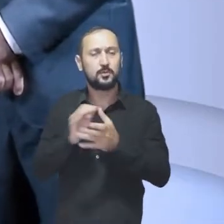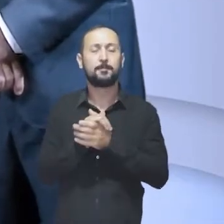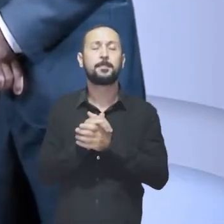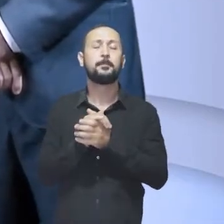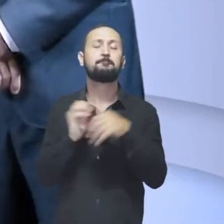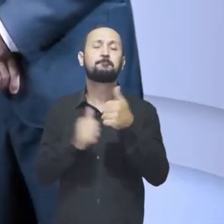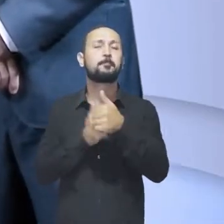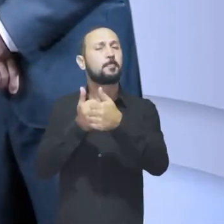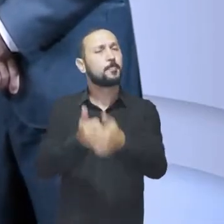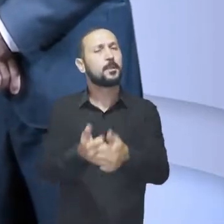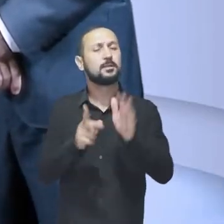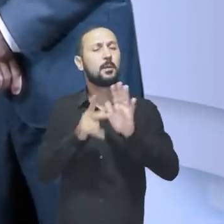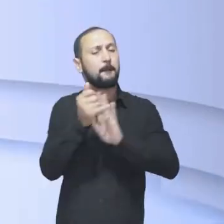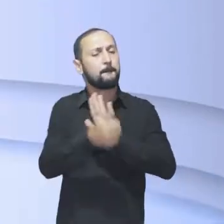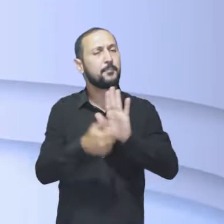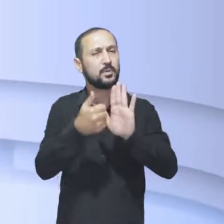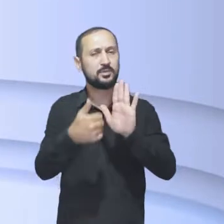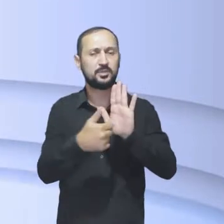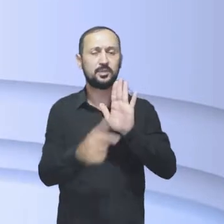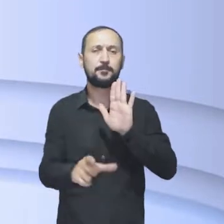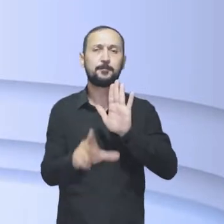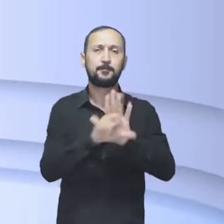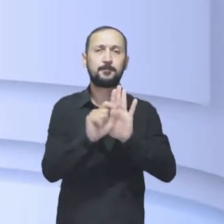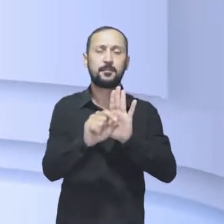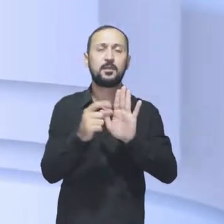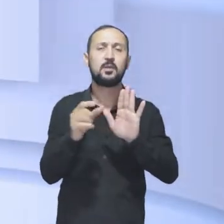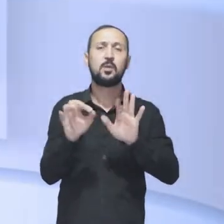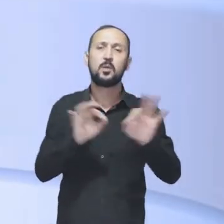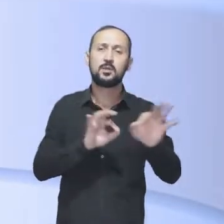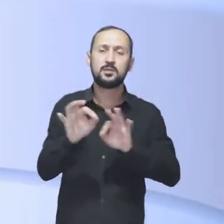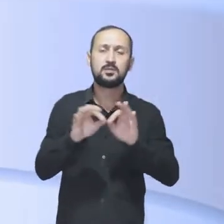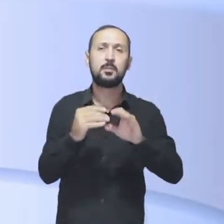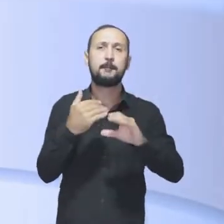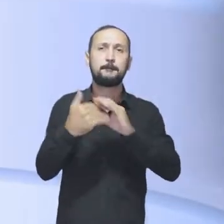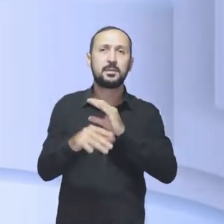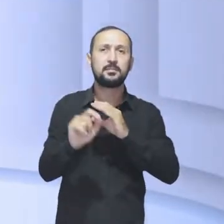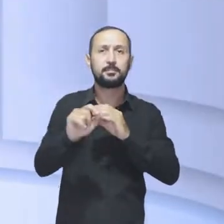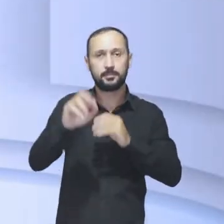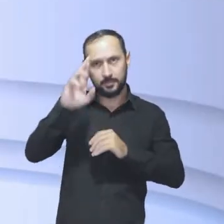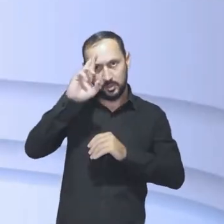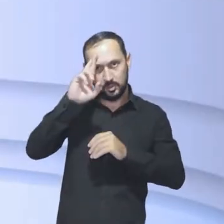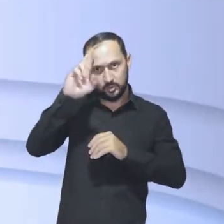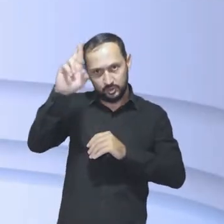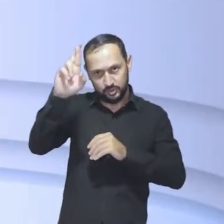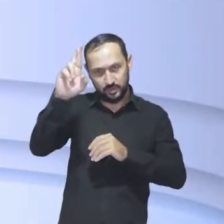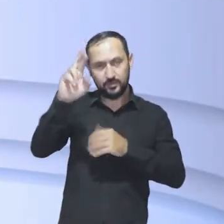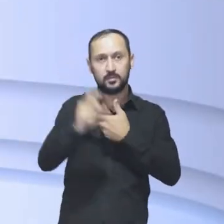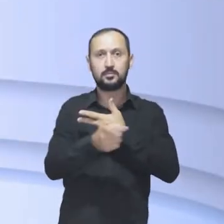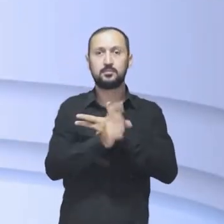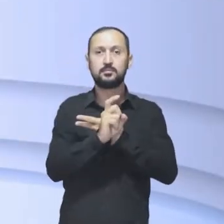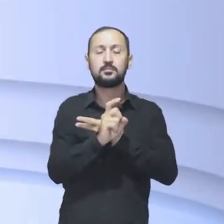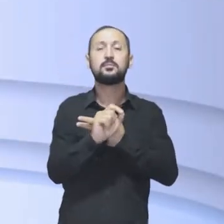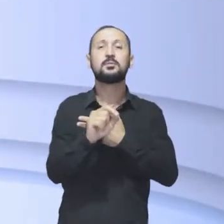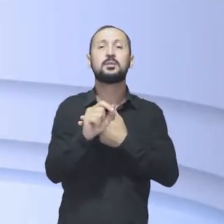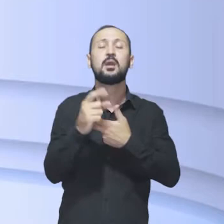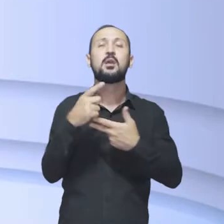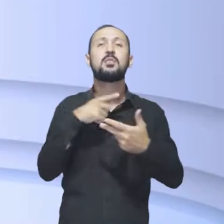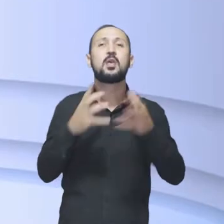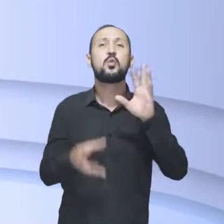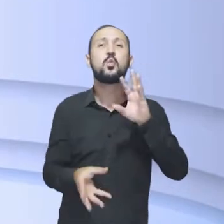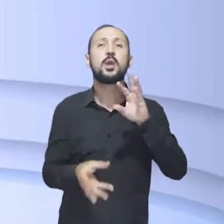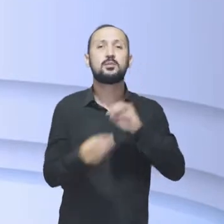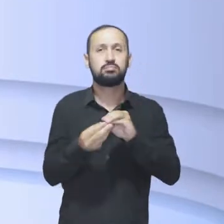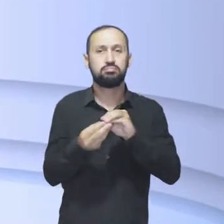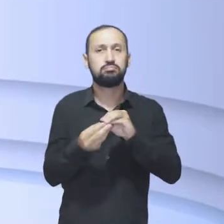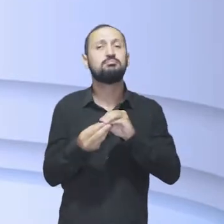legislativo é elaborada uma mensagem subscrita pelo chefe do Poder Executivo, a qual contém o resumo, a síntese desse